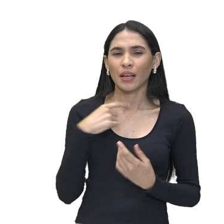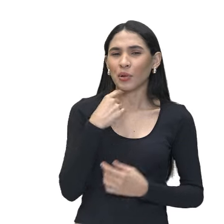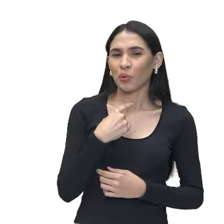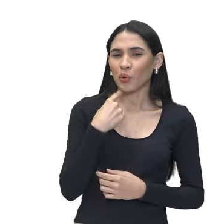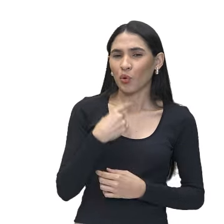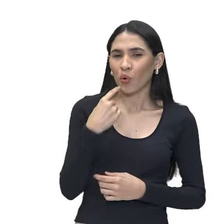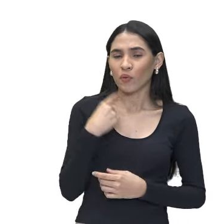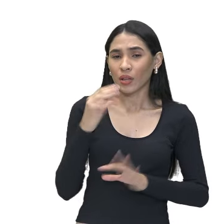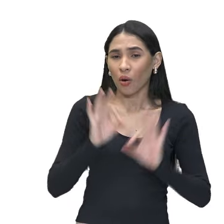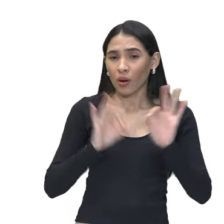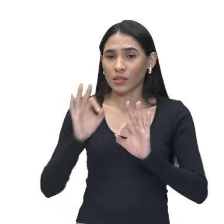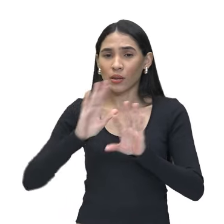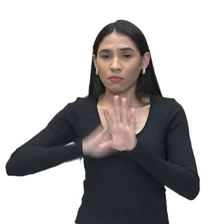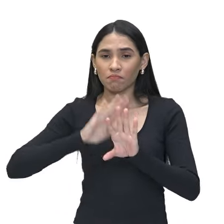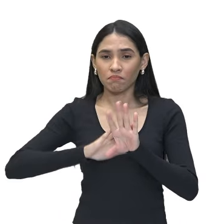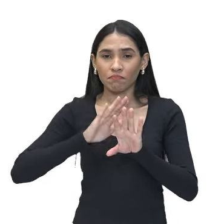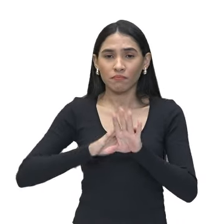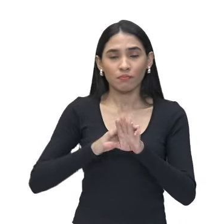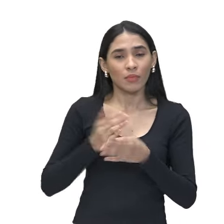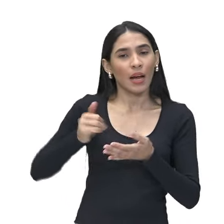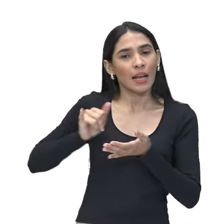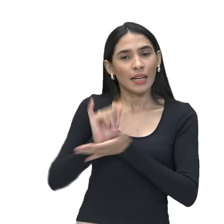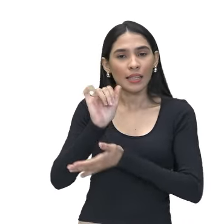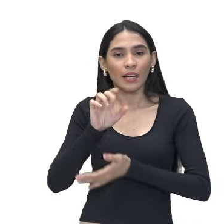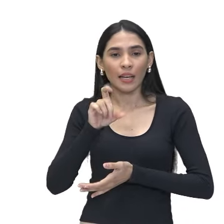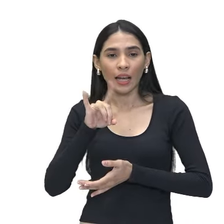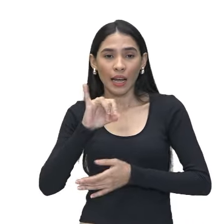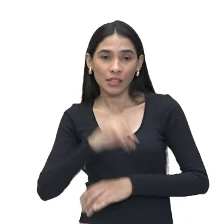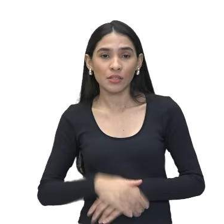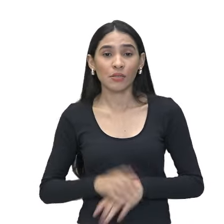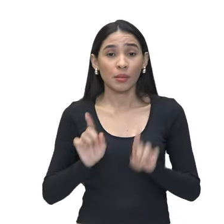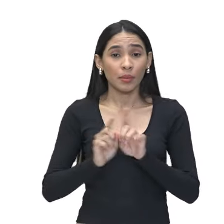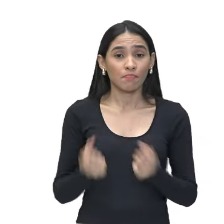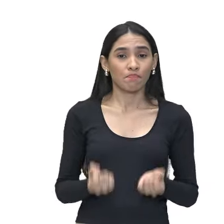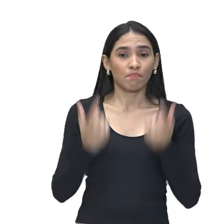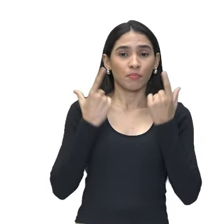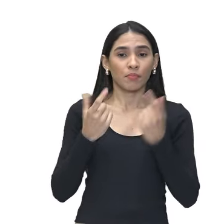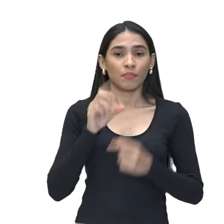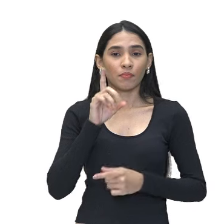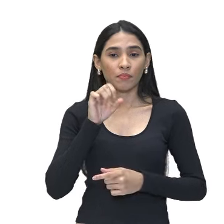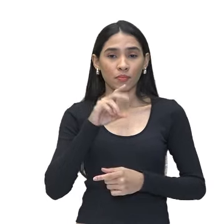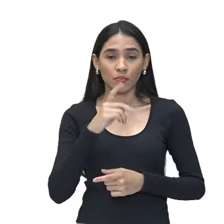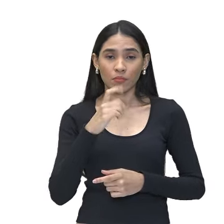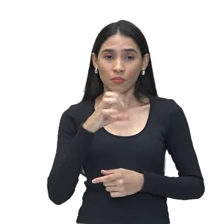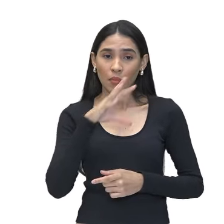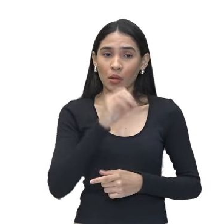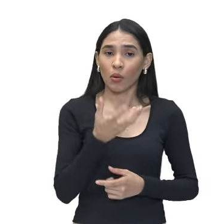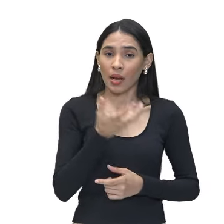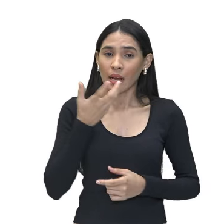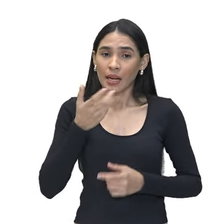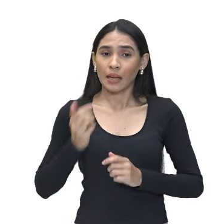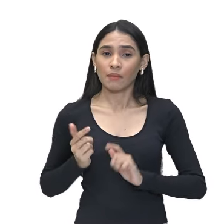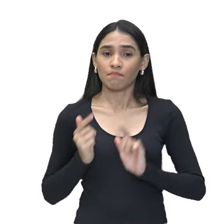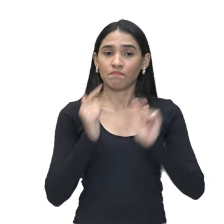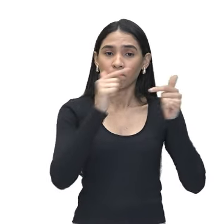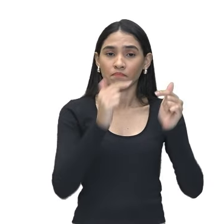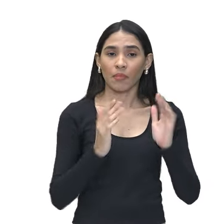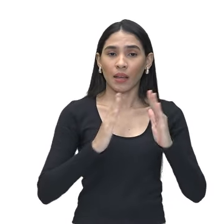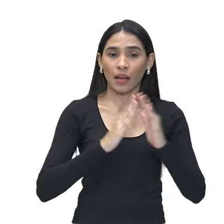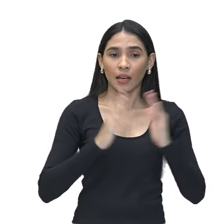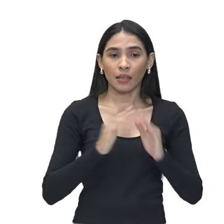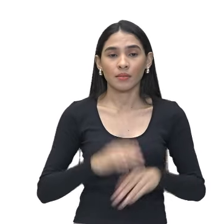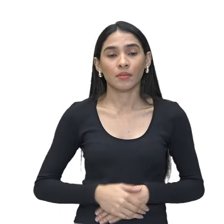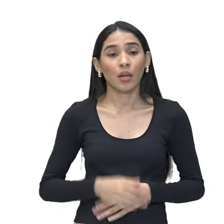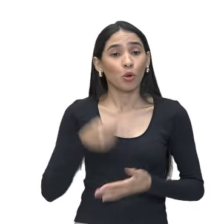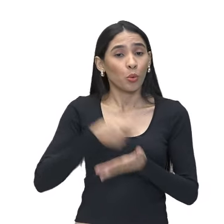certo. Marçal estranha o fato de Dona Patroa querer ir à casa de Jacutinga. Joana exige, na